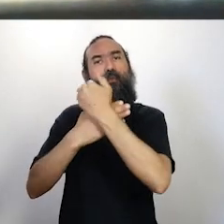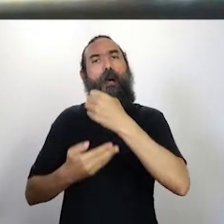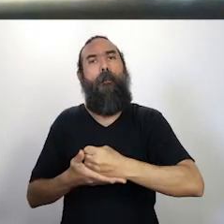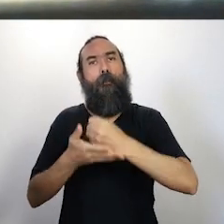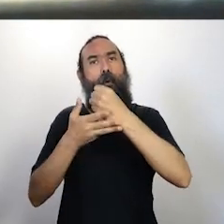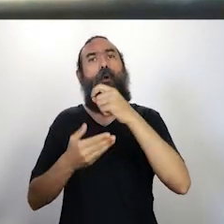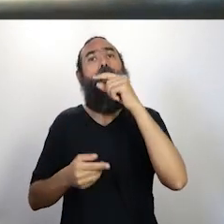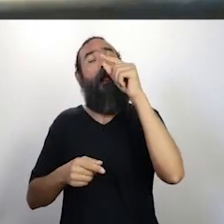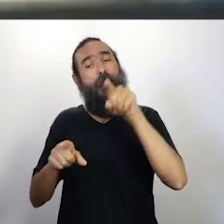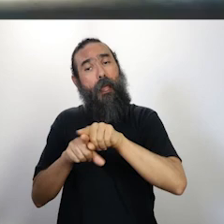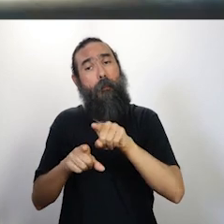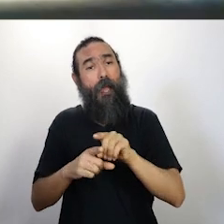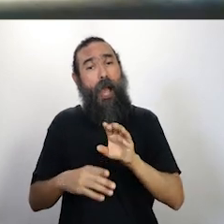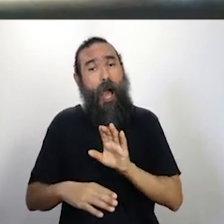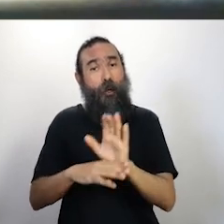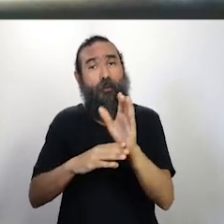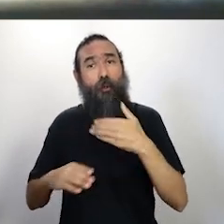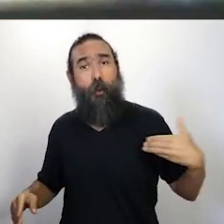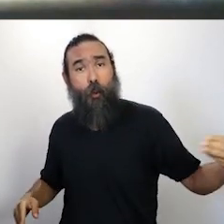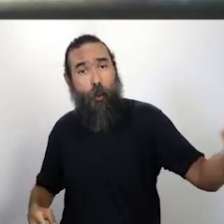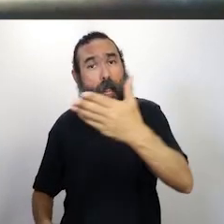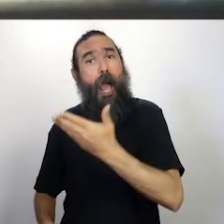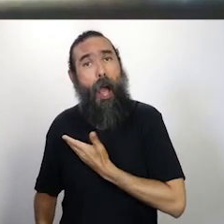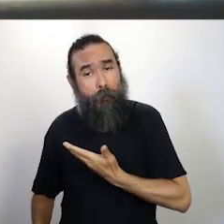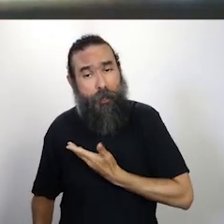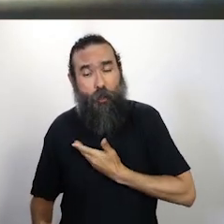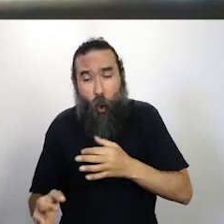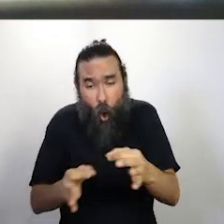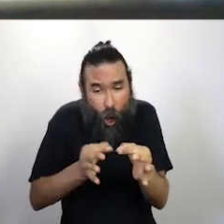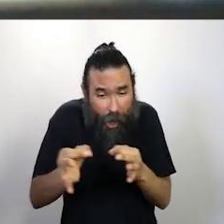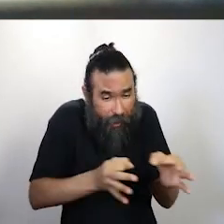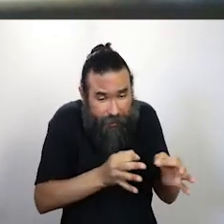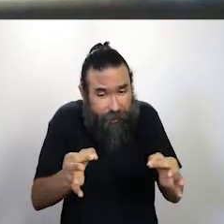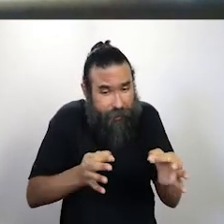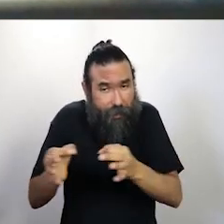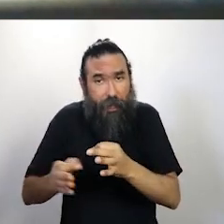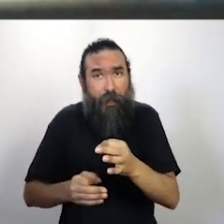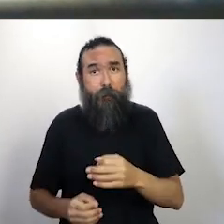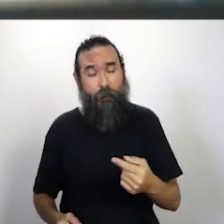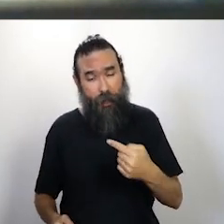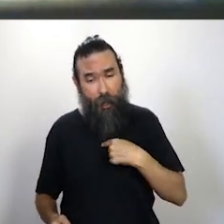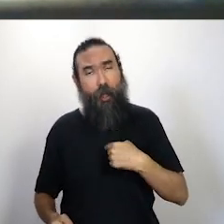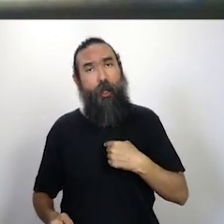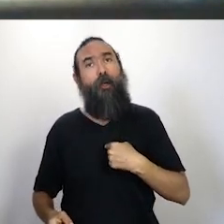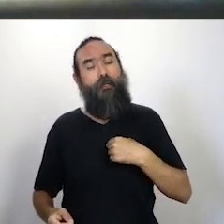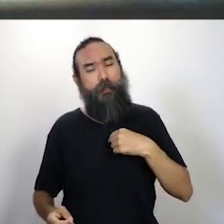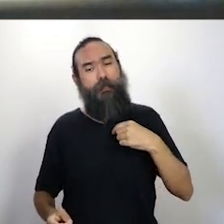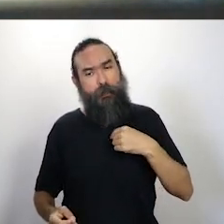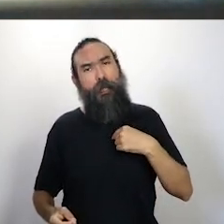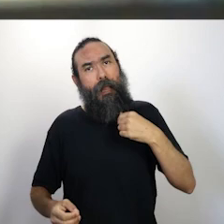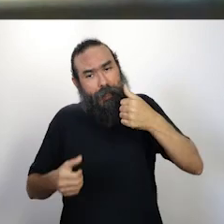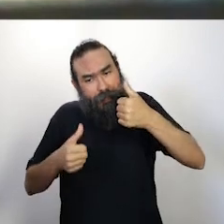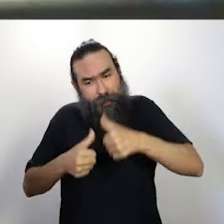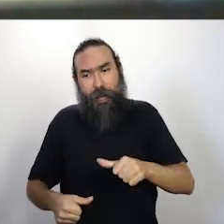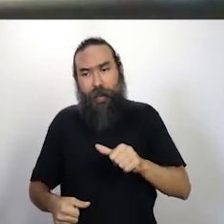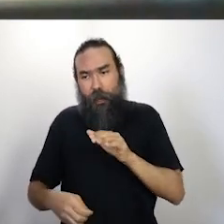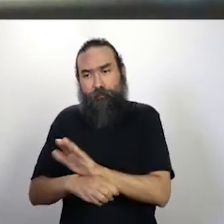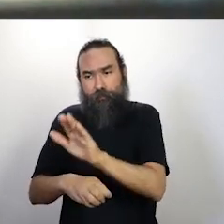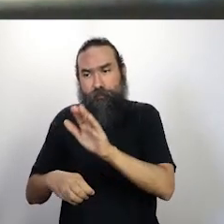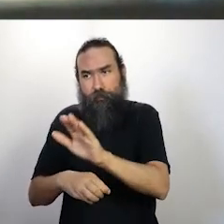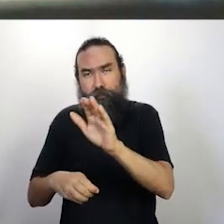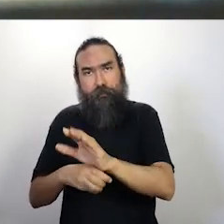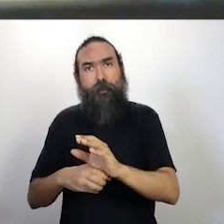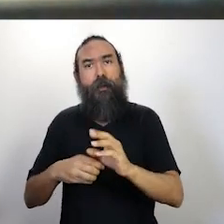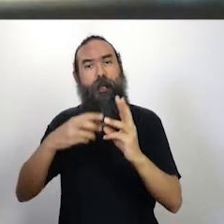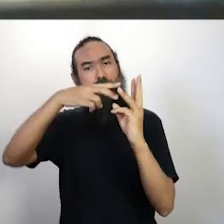organizarem documentalmente e eu tenho feito isso como voluntária com os povos indígenas que me procuraram e quem quiser mandar os